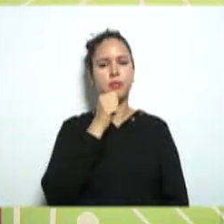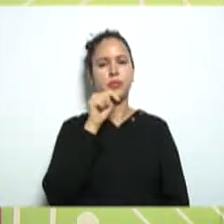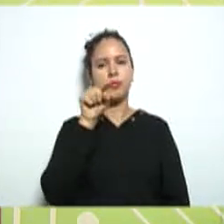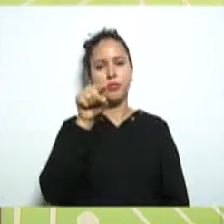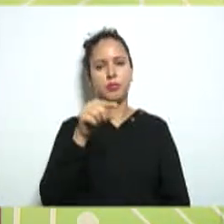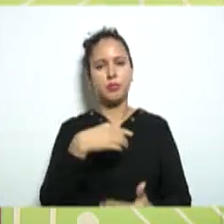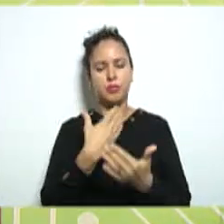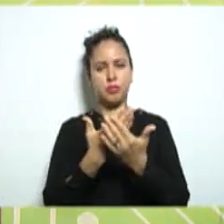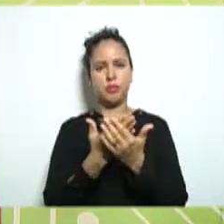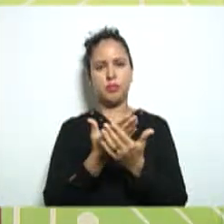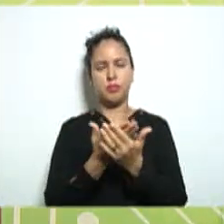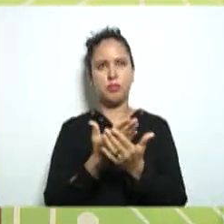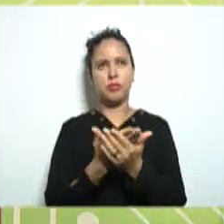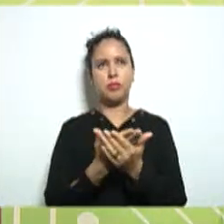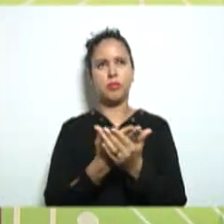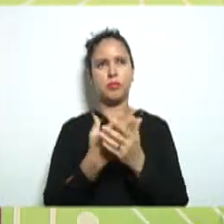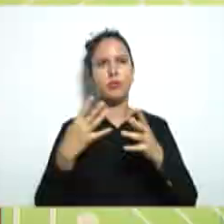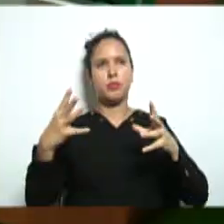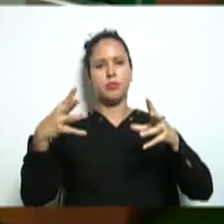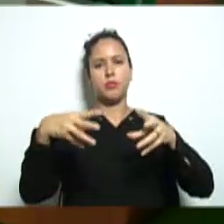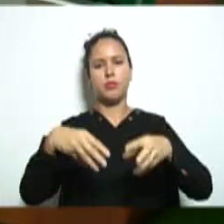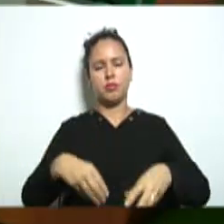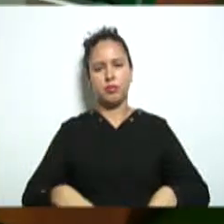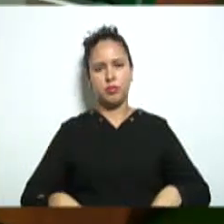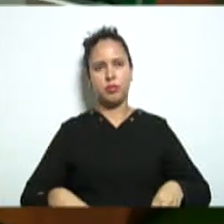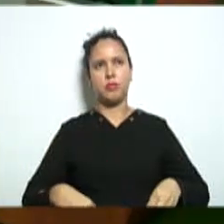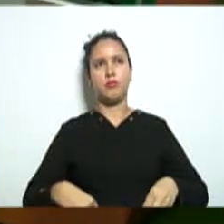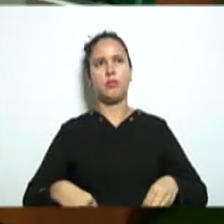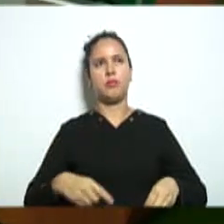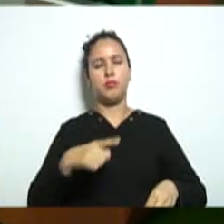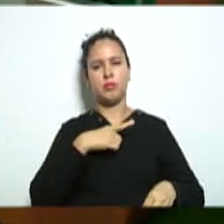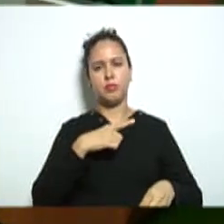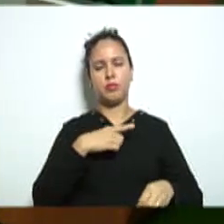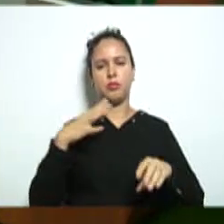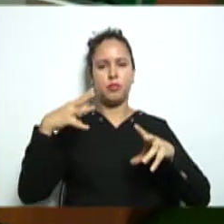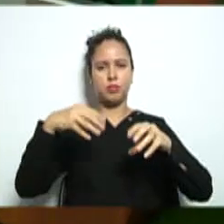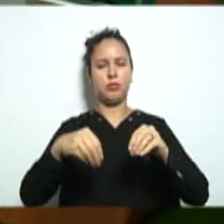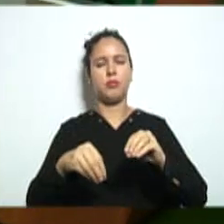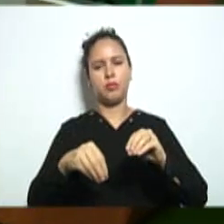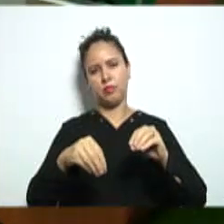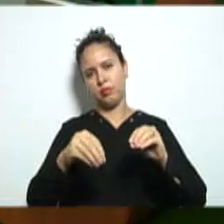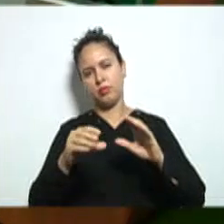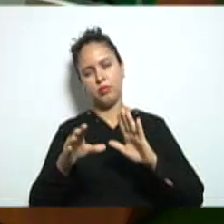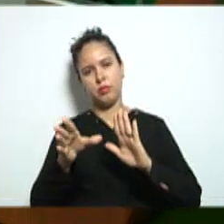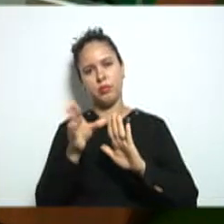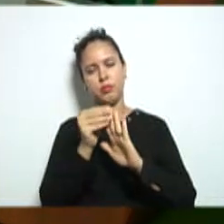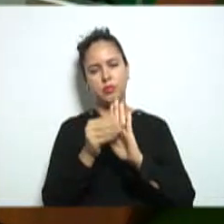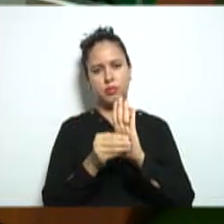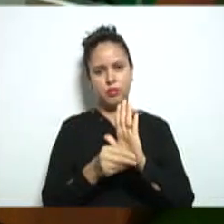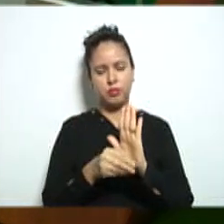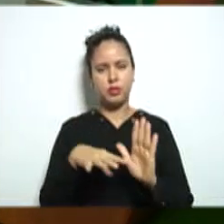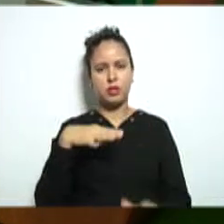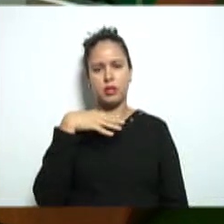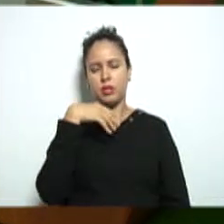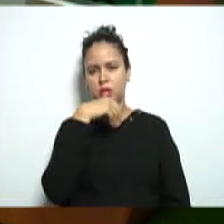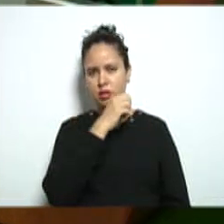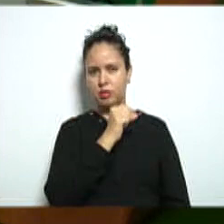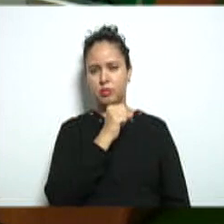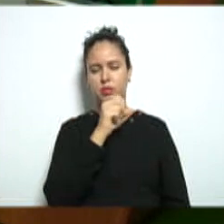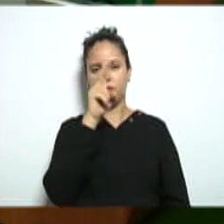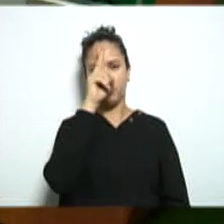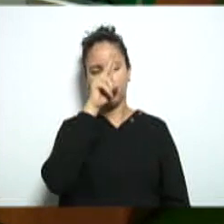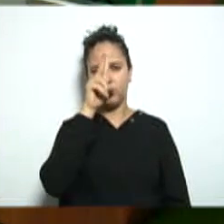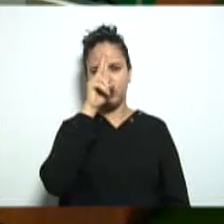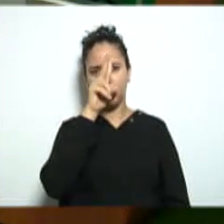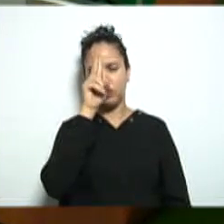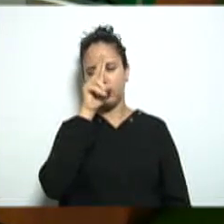aqui tem todo o conhecimento, tem todo o conteúdo, né? Essa revisão aqui rapidinha, top, para você